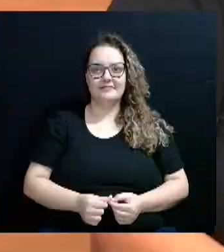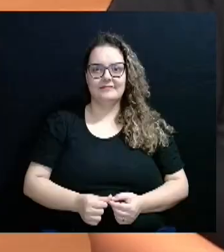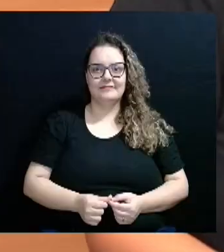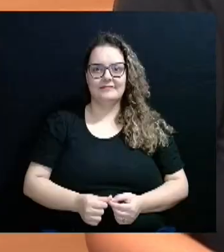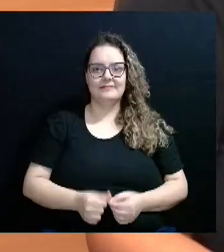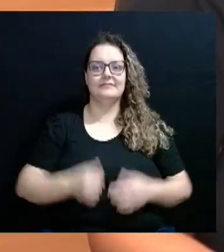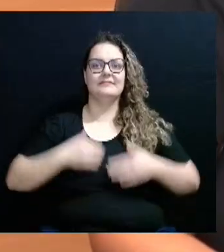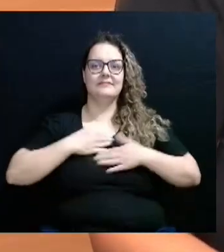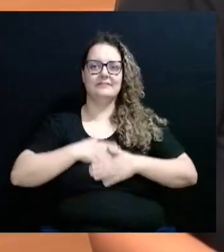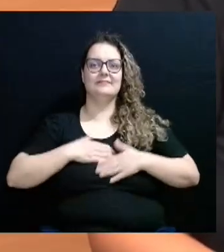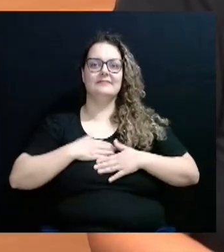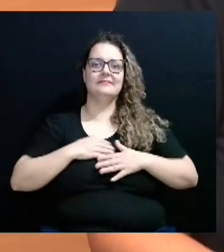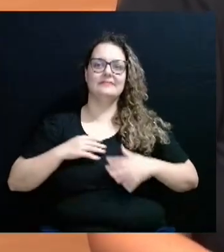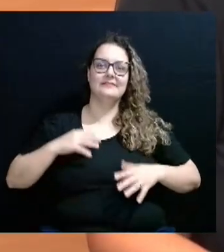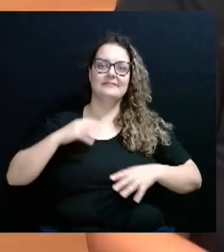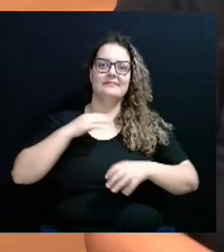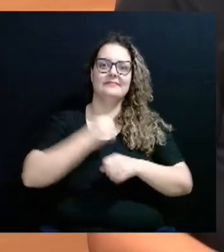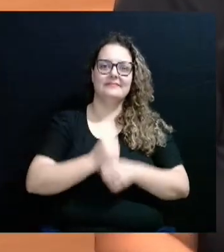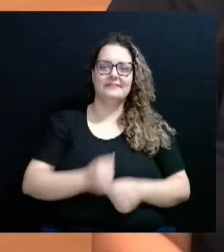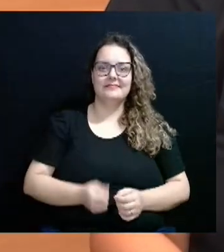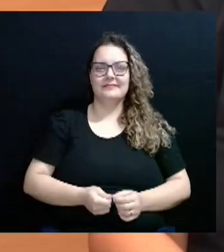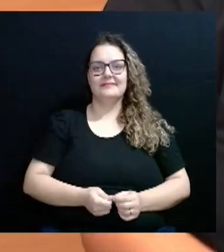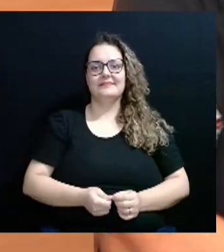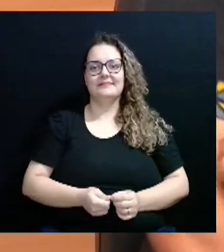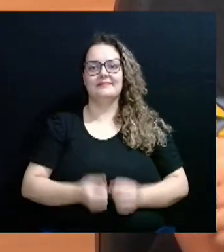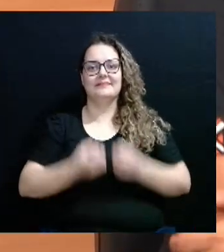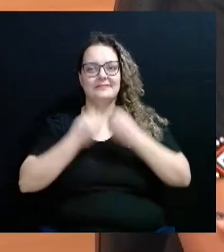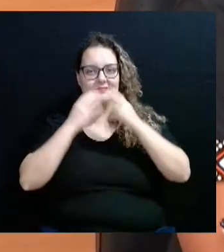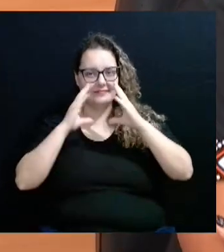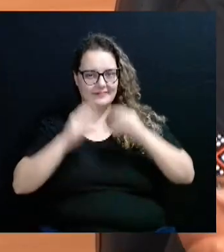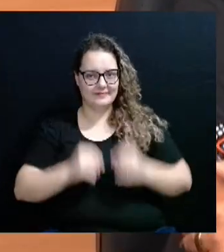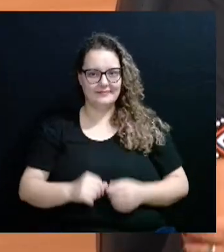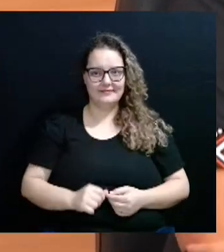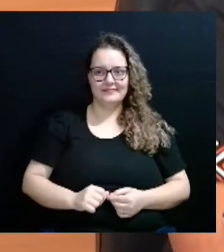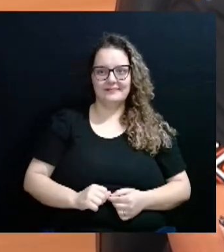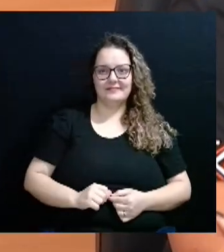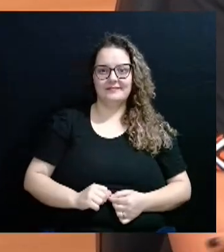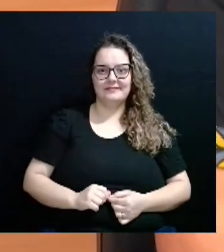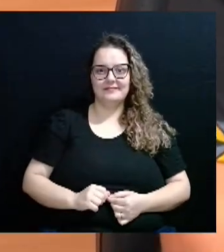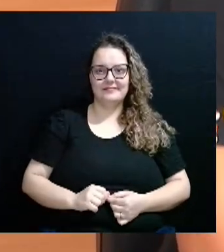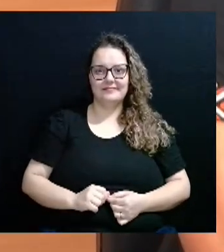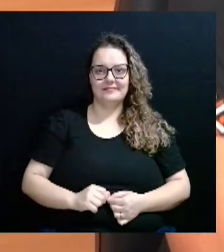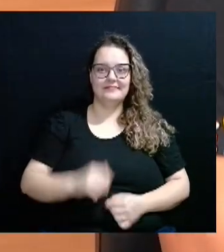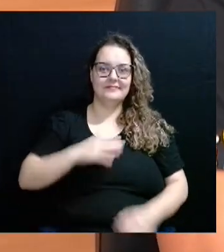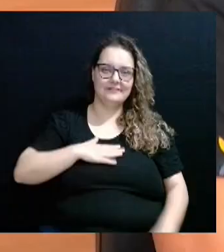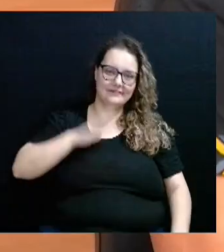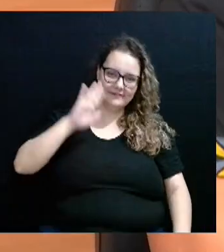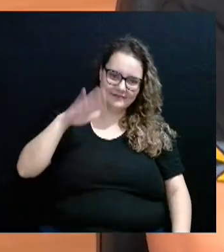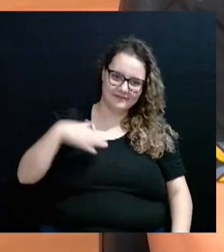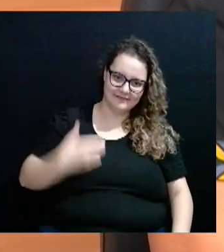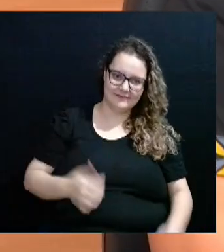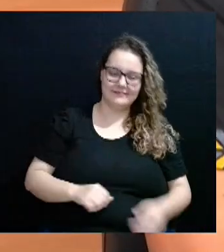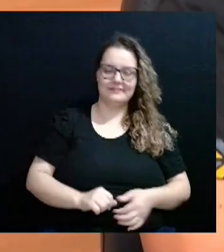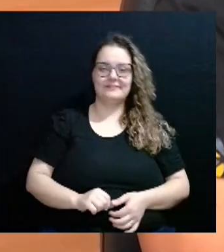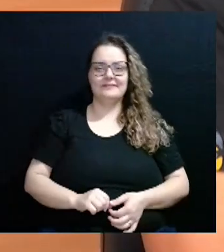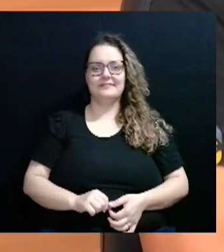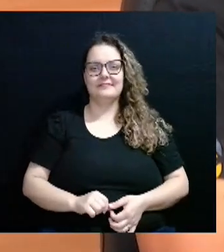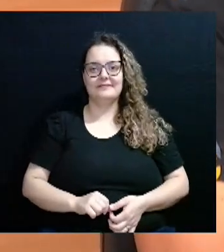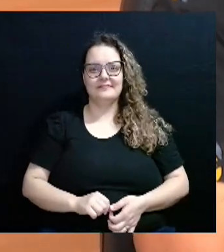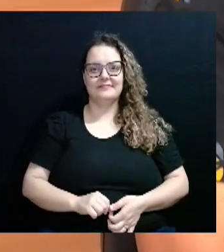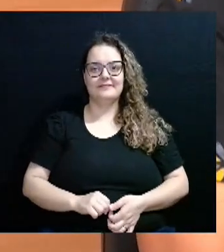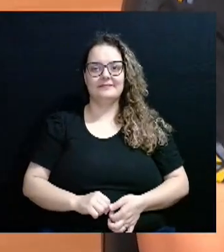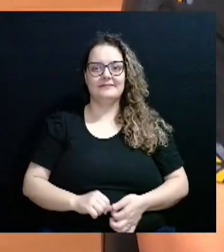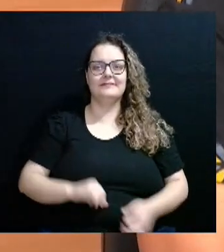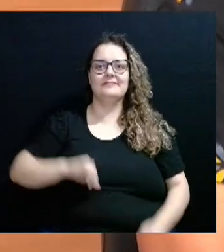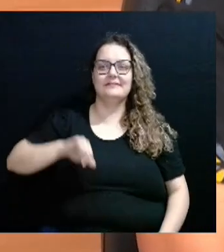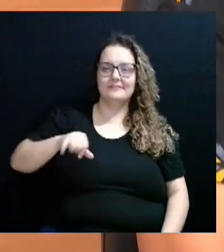total. Boa noite. Para mim é uma honra a oportunidade